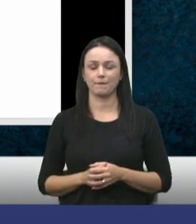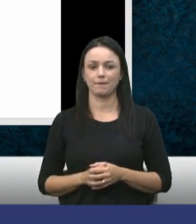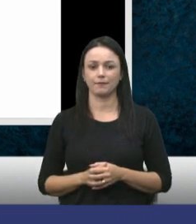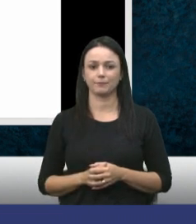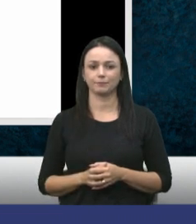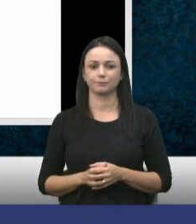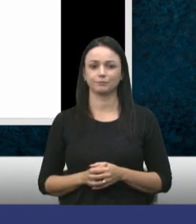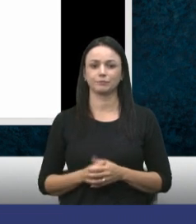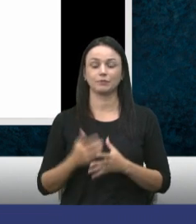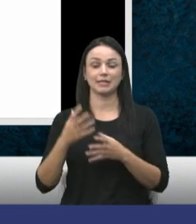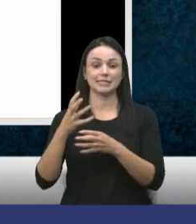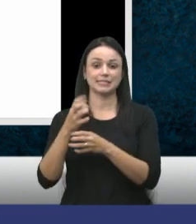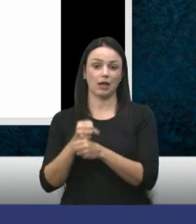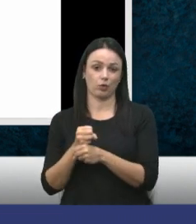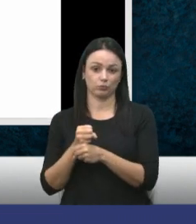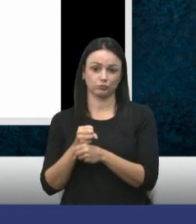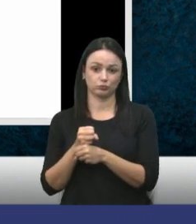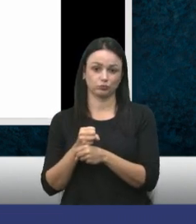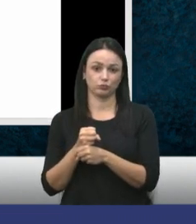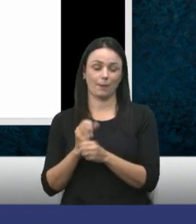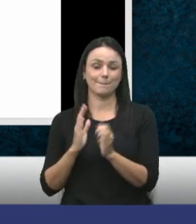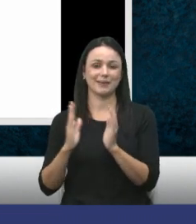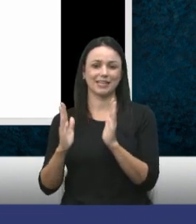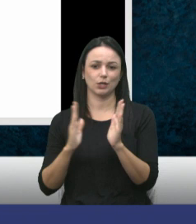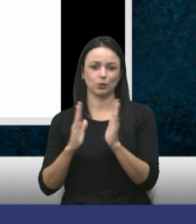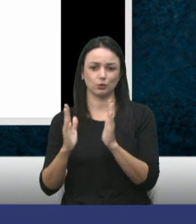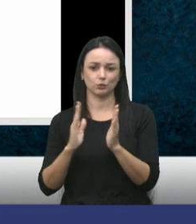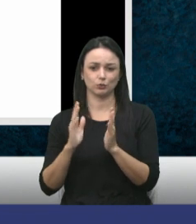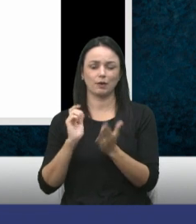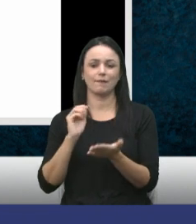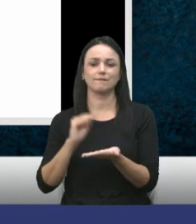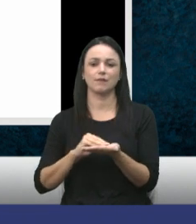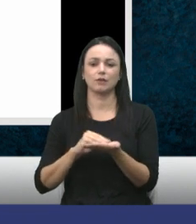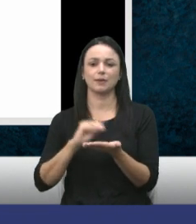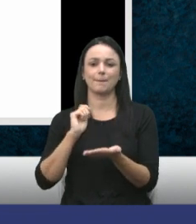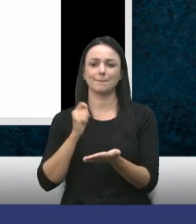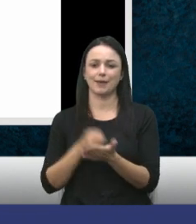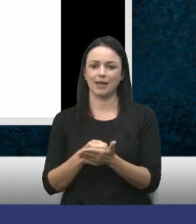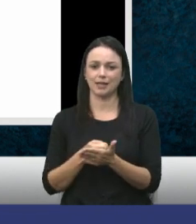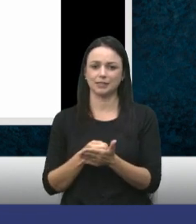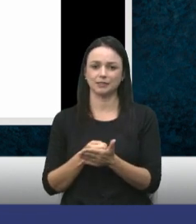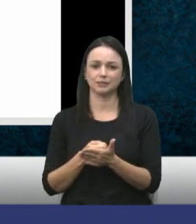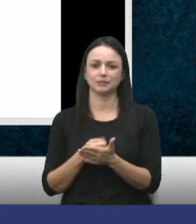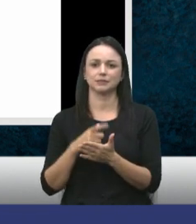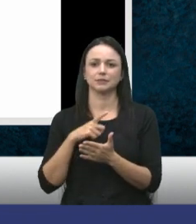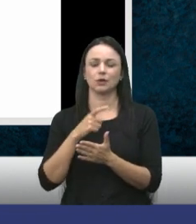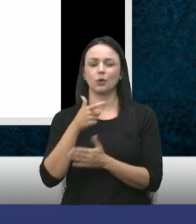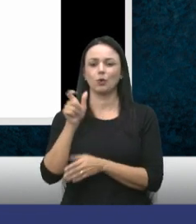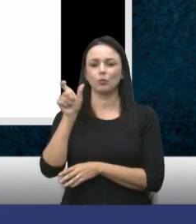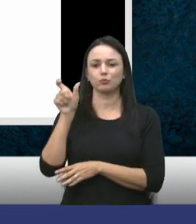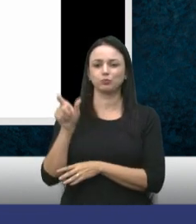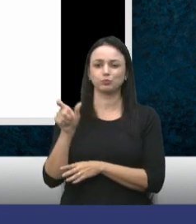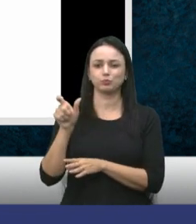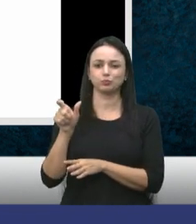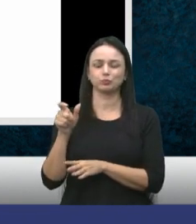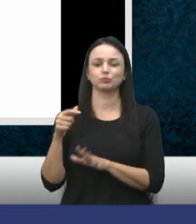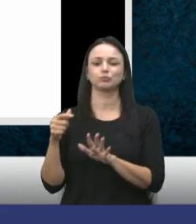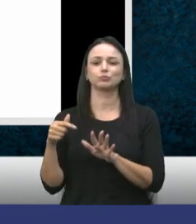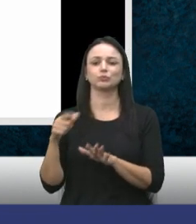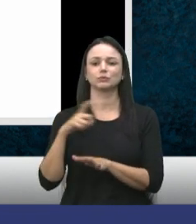No saldo do período, os restos a pagar processados, na penúltima coluna temos o valor então reduzido